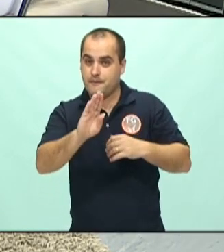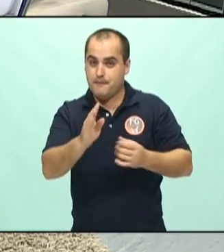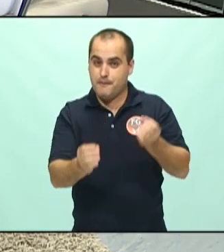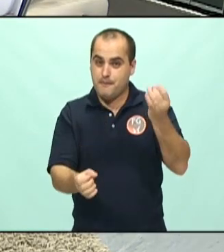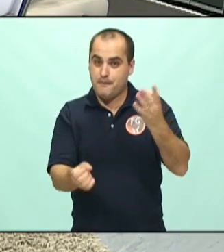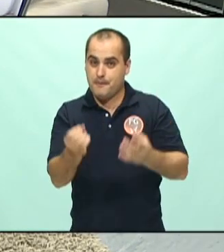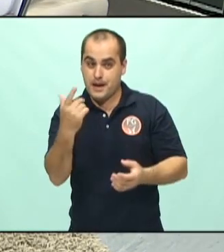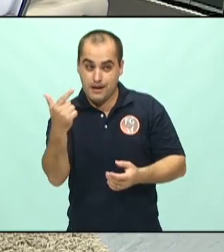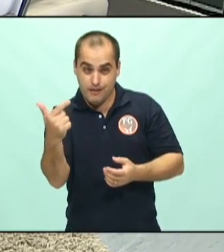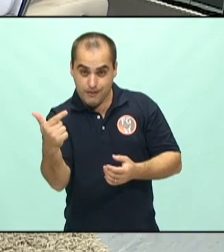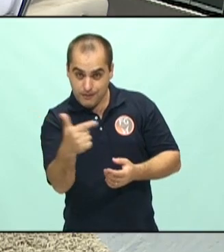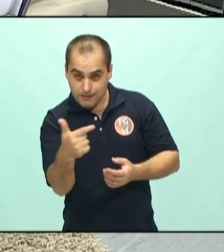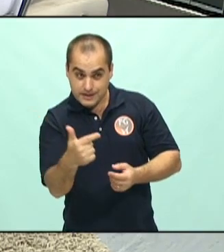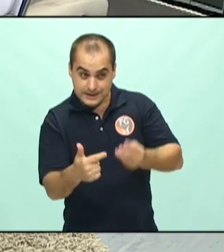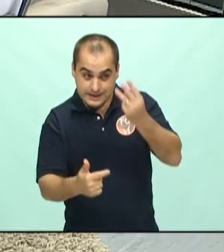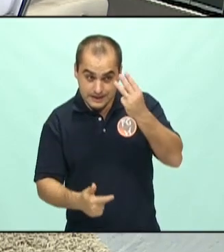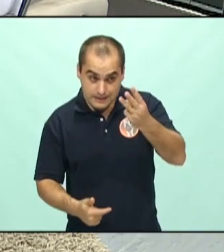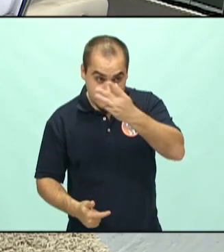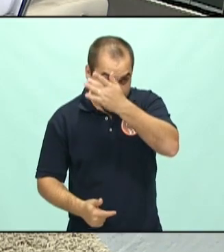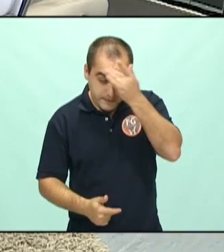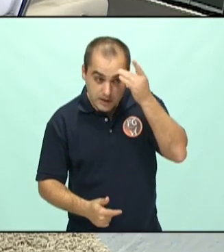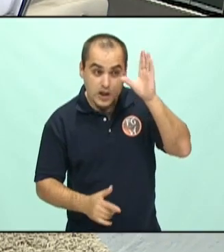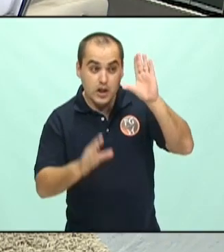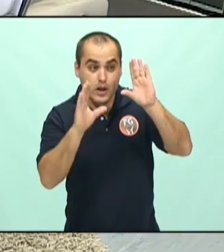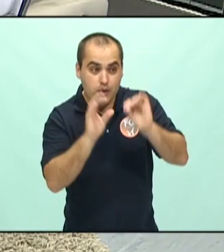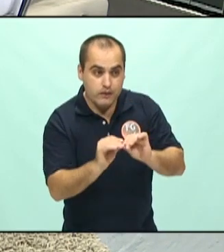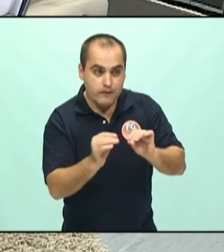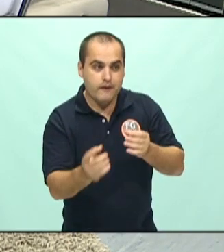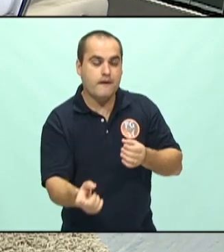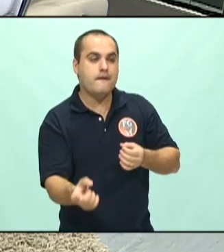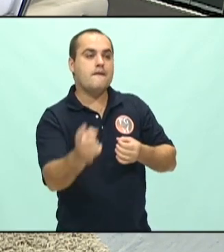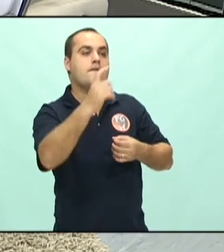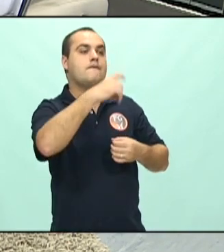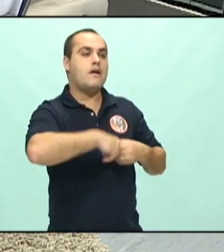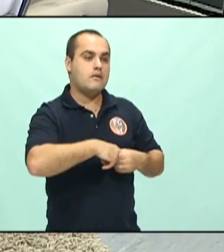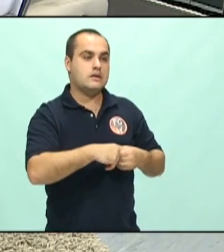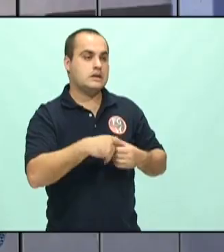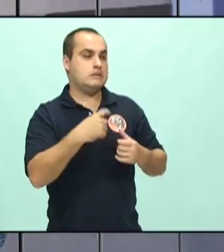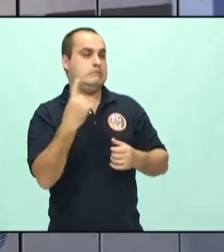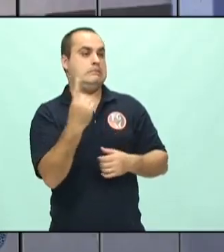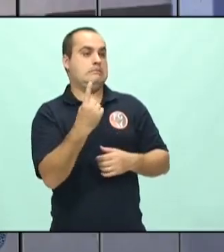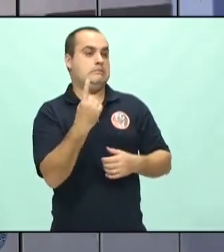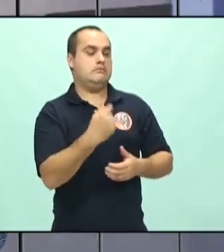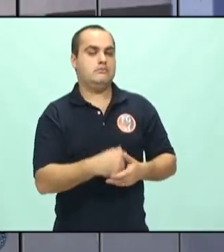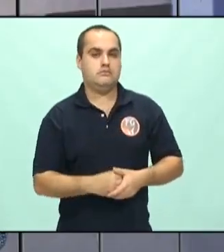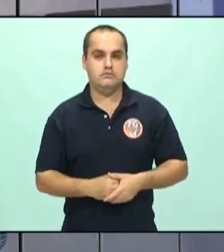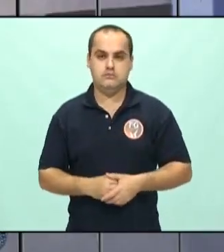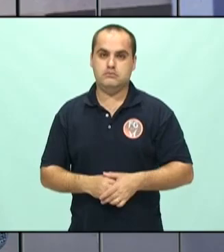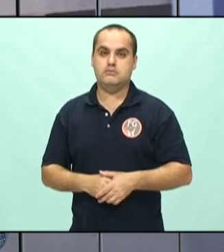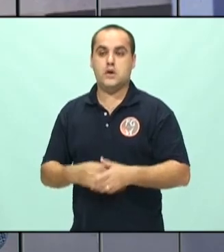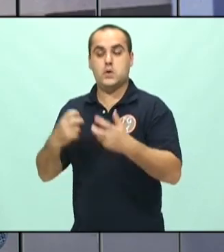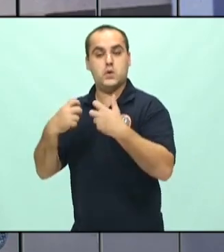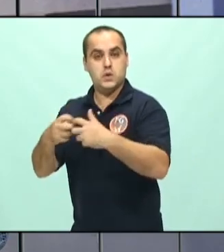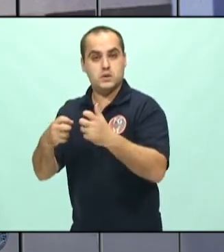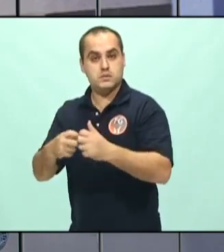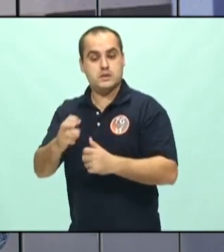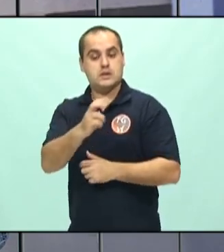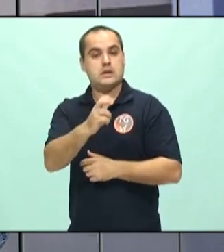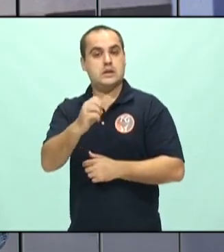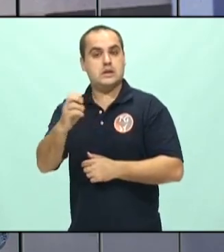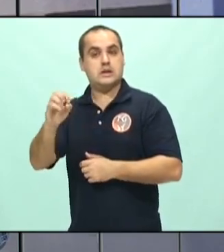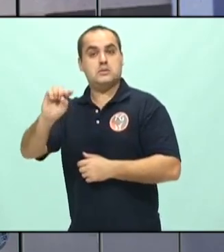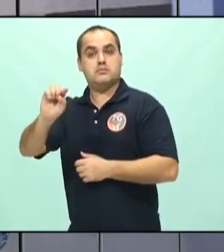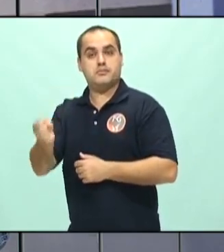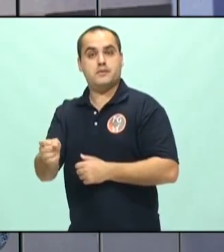23 pessoa à noite como é que faz volta batendo lata josé um ônibus que custa 500 mil real ele tem